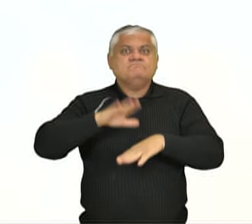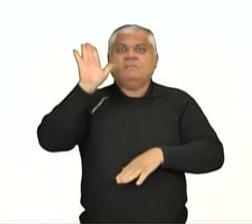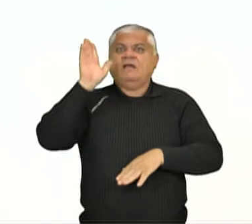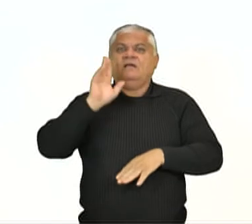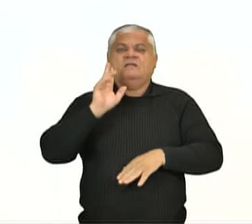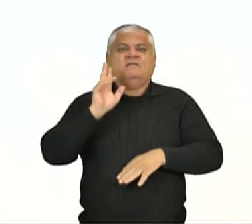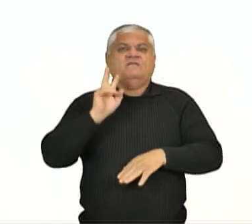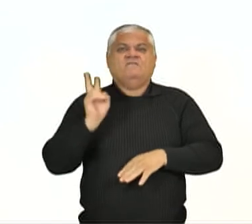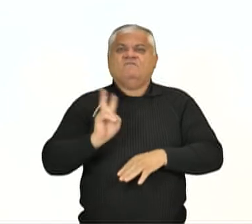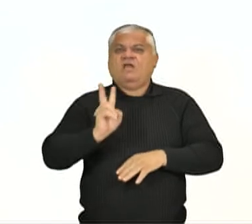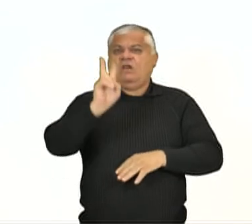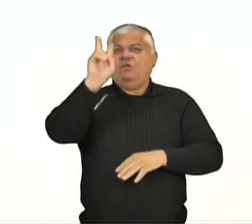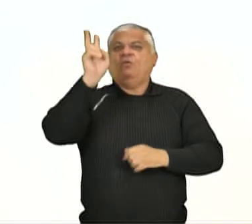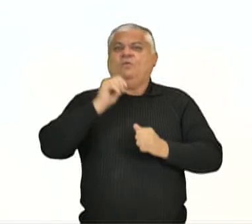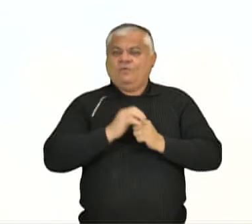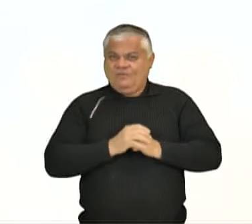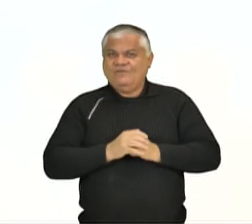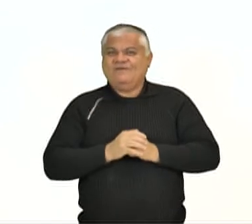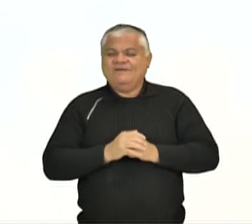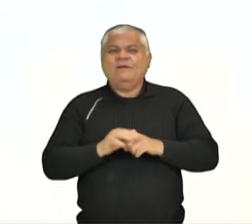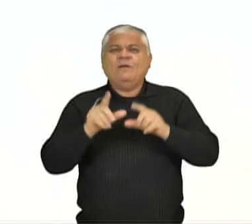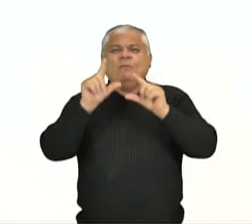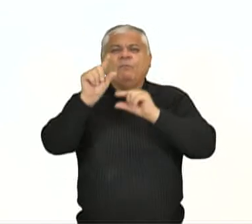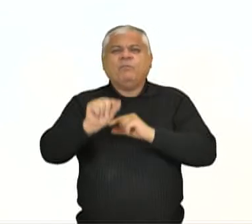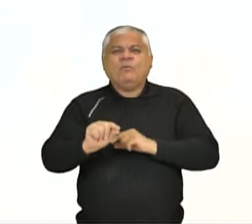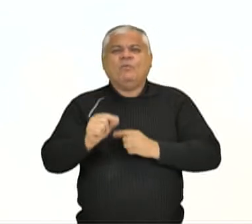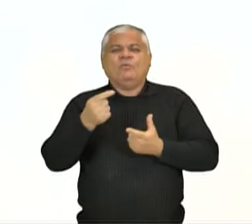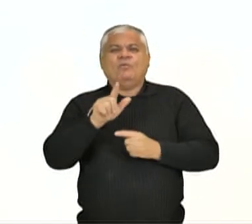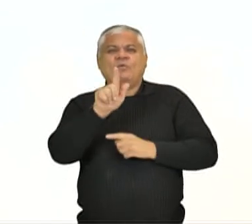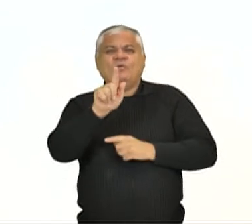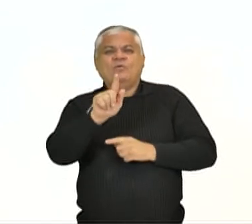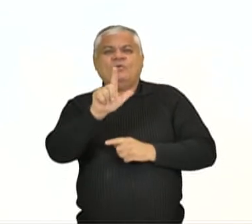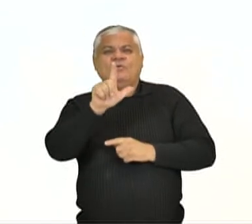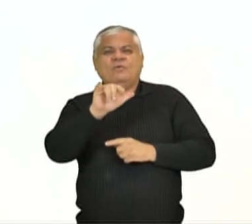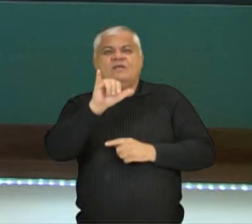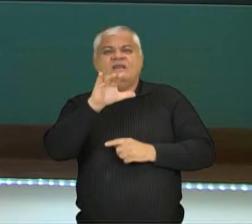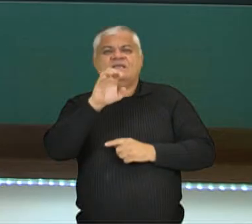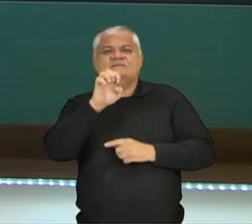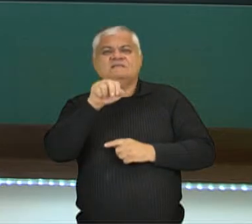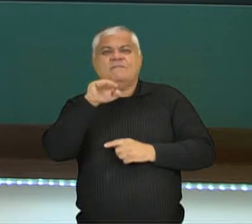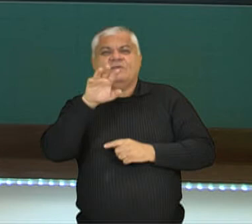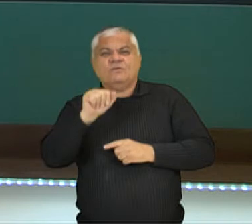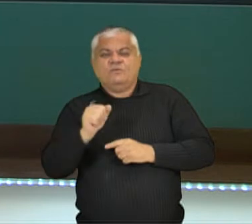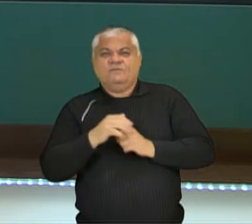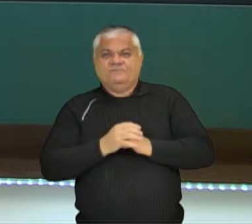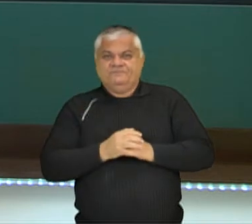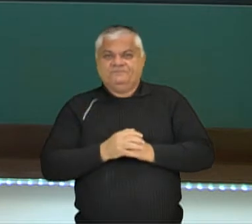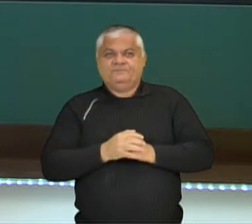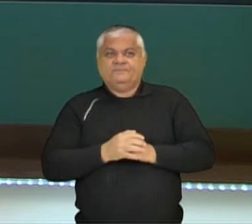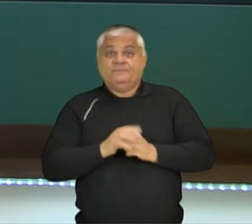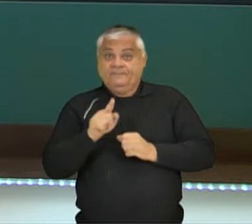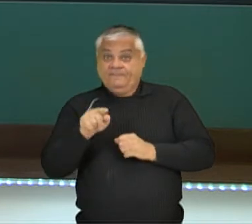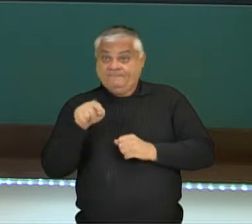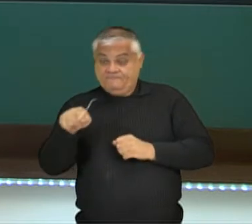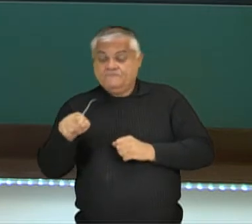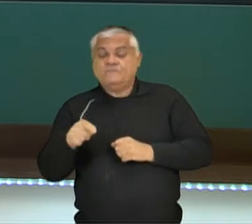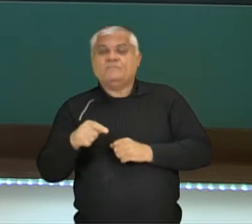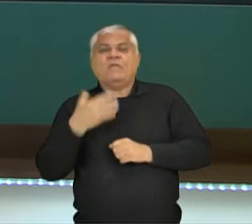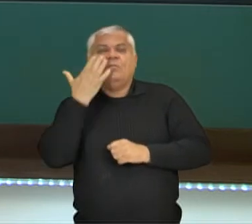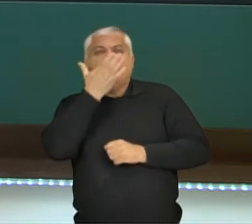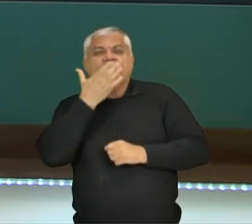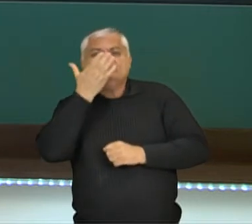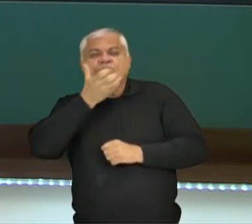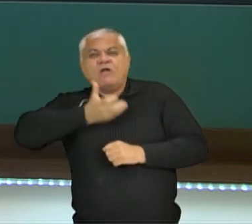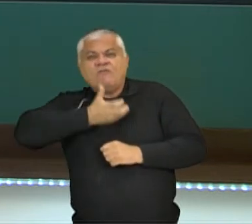nutricional e baixo valor glicêmico, quando comparado com o açúcar refinado da cana. Então, os açúcares